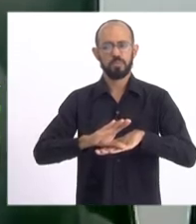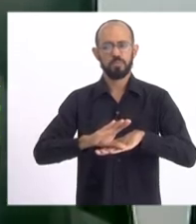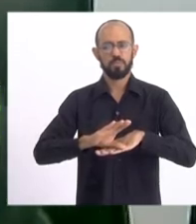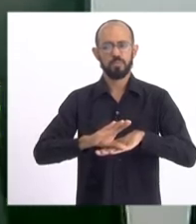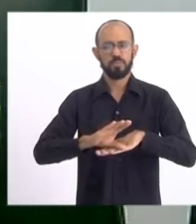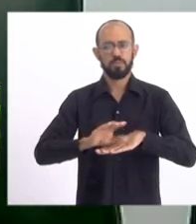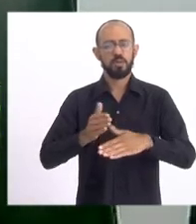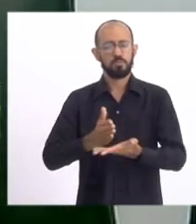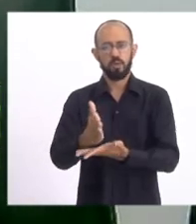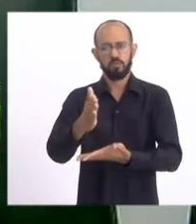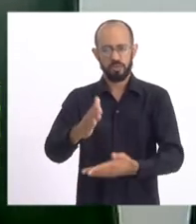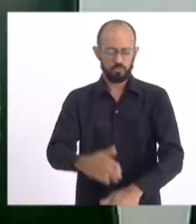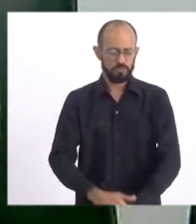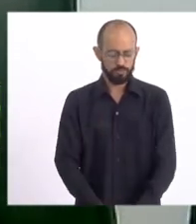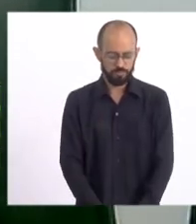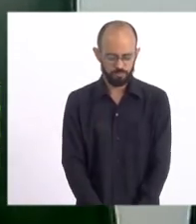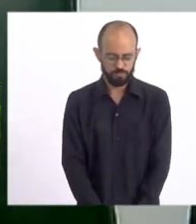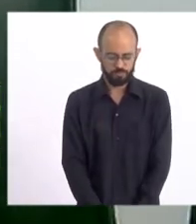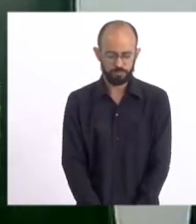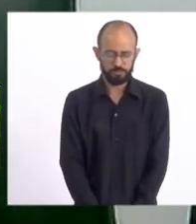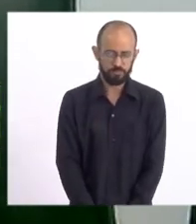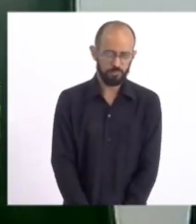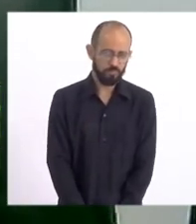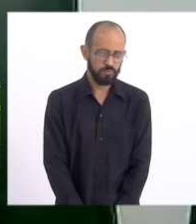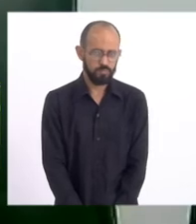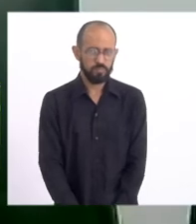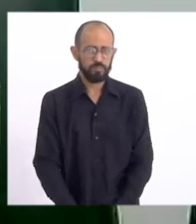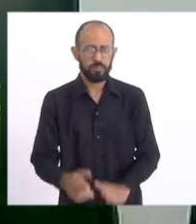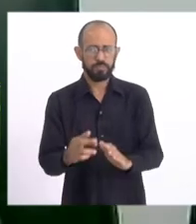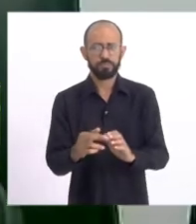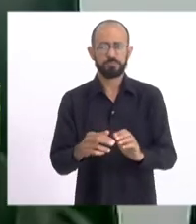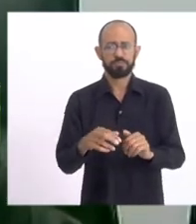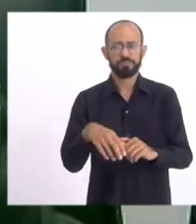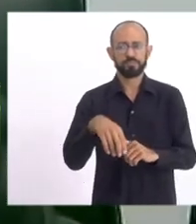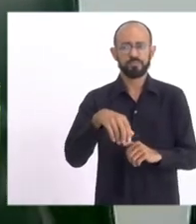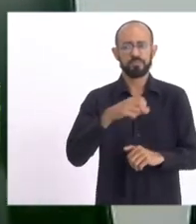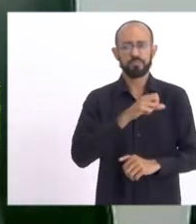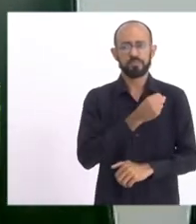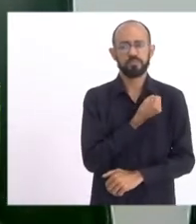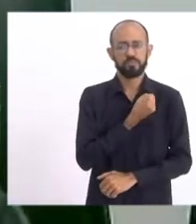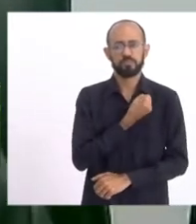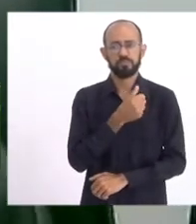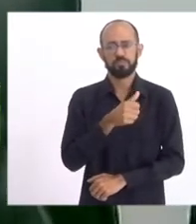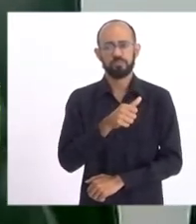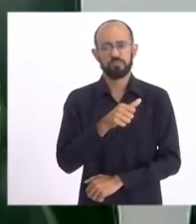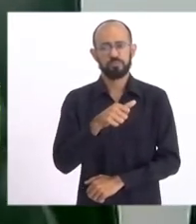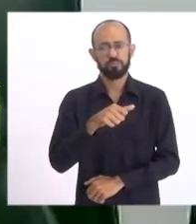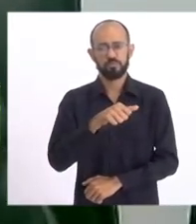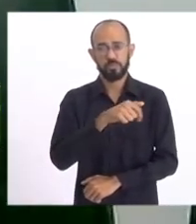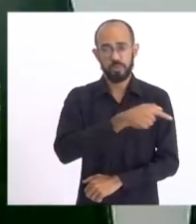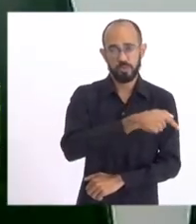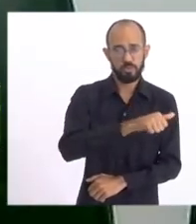Votação aprovada. Relator, deputado Luiz Paulo. 71. Projeto de lei